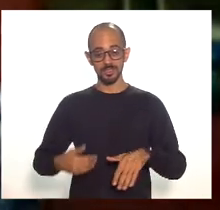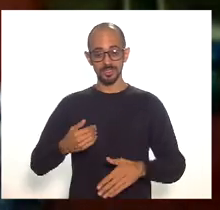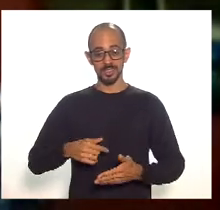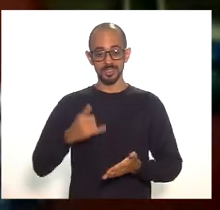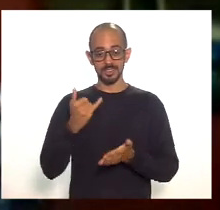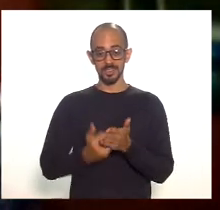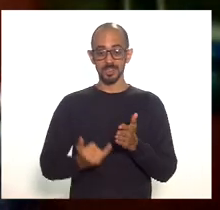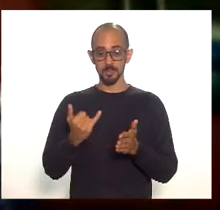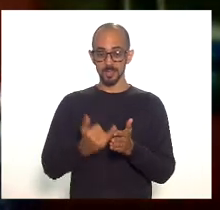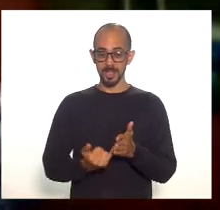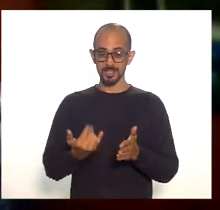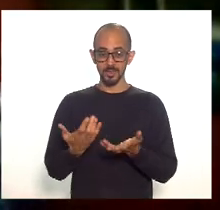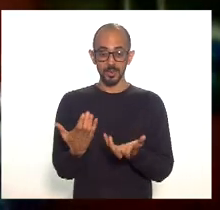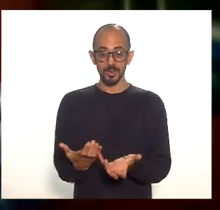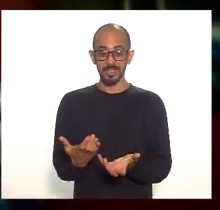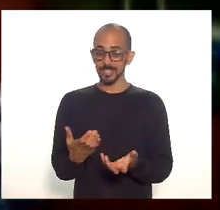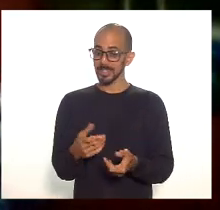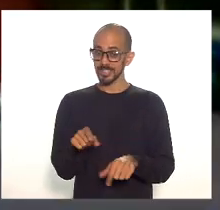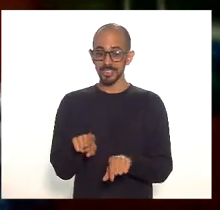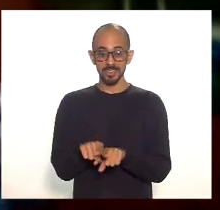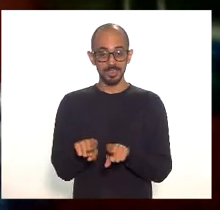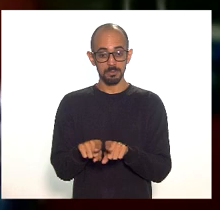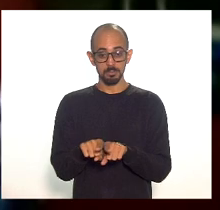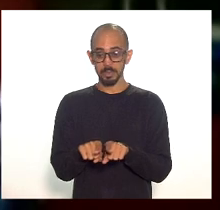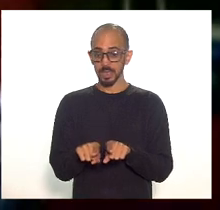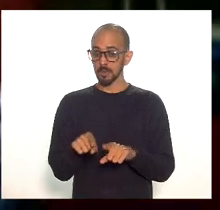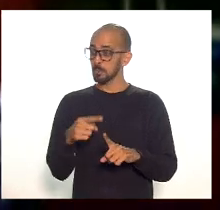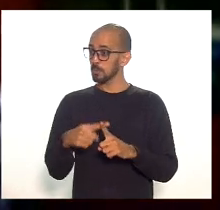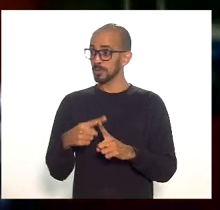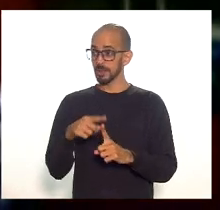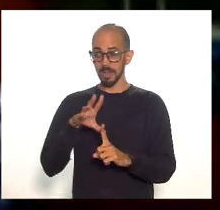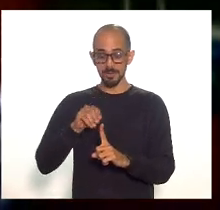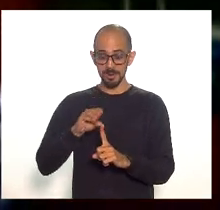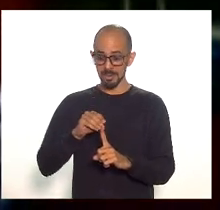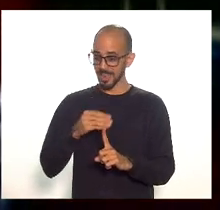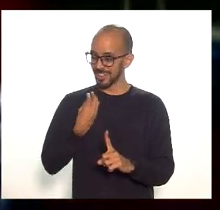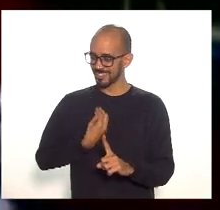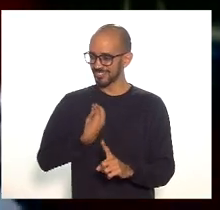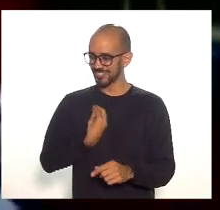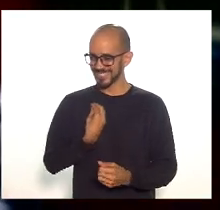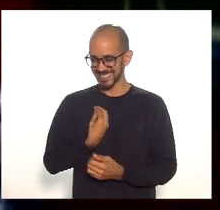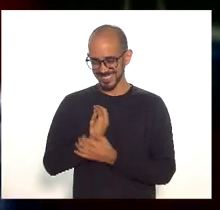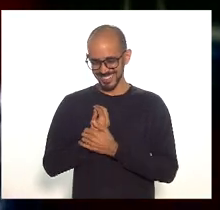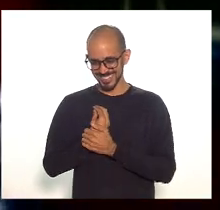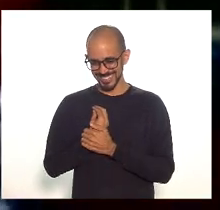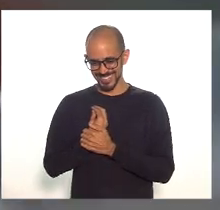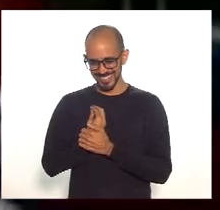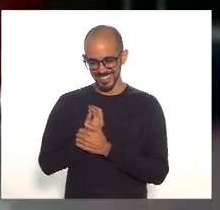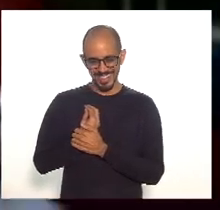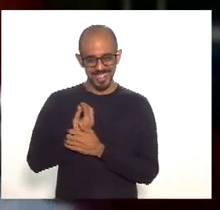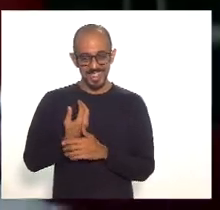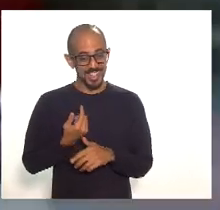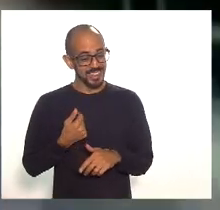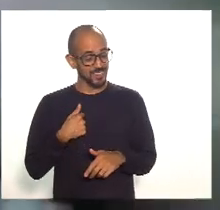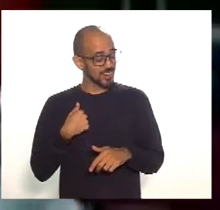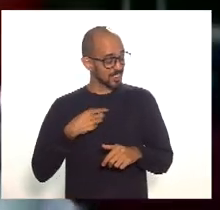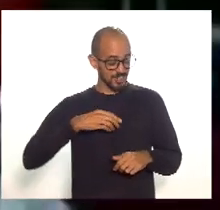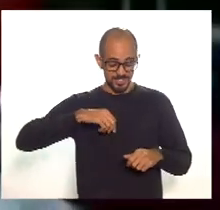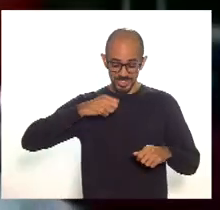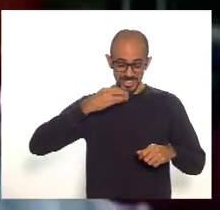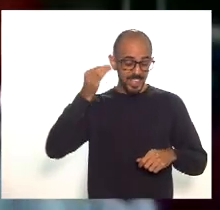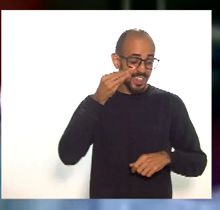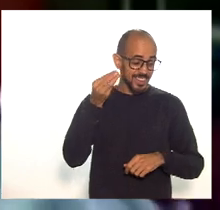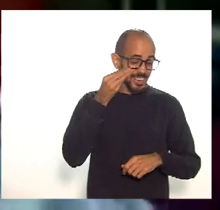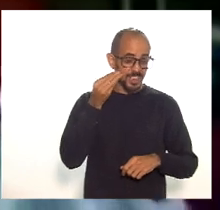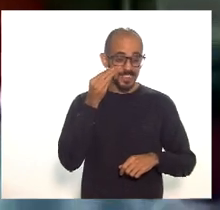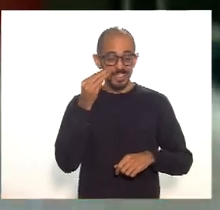também queria fazer uma intervenção, não consegui porque os microfones não funcionaram. Então, eu fiquei tentando de todas